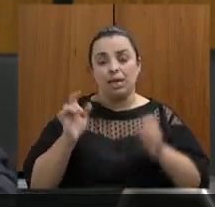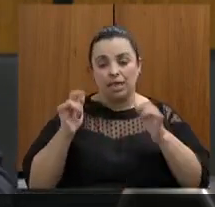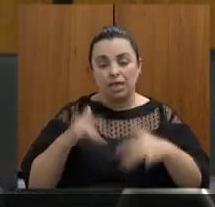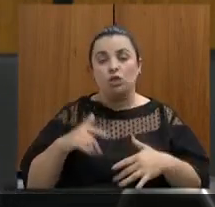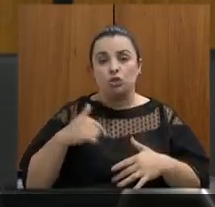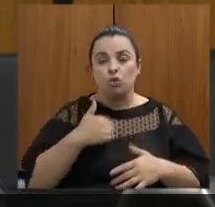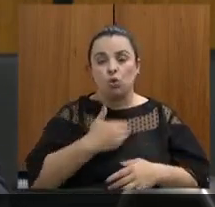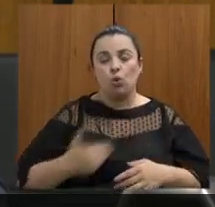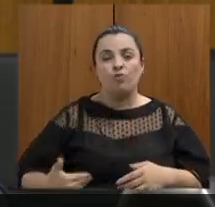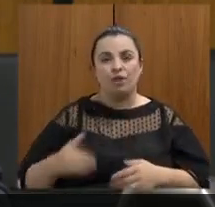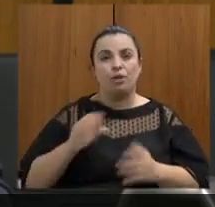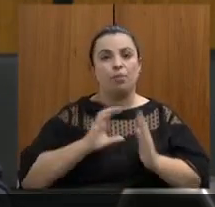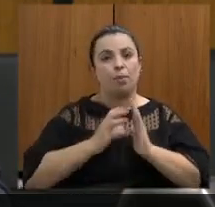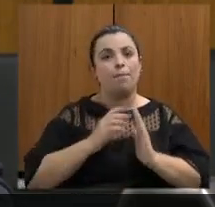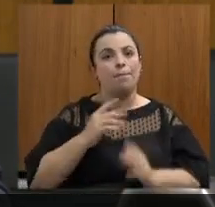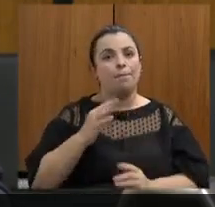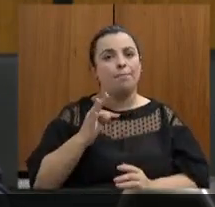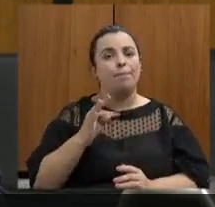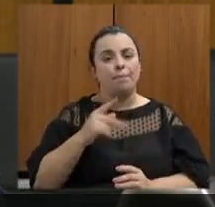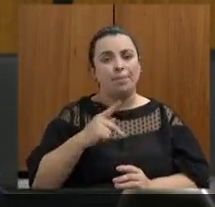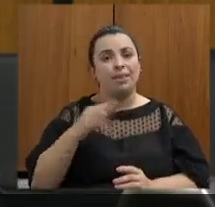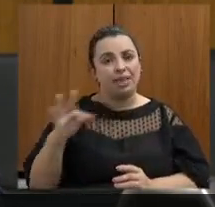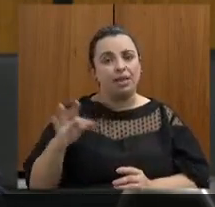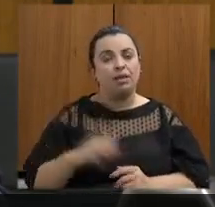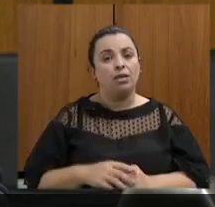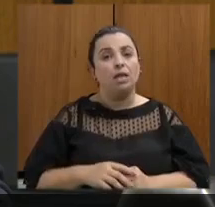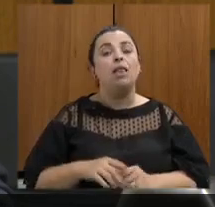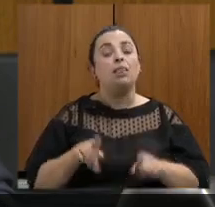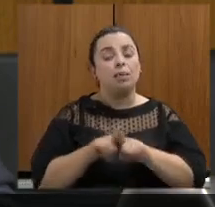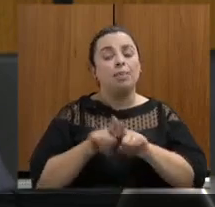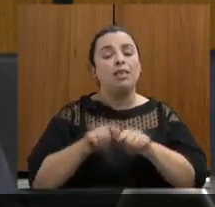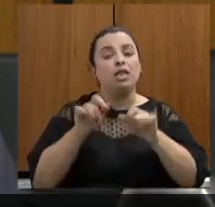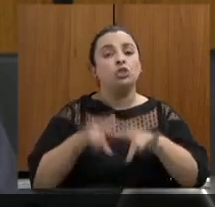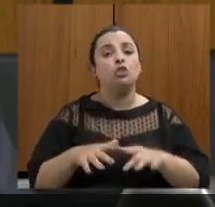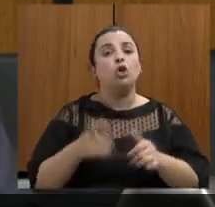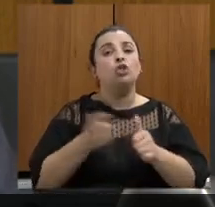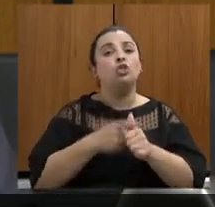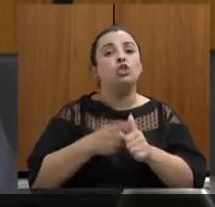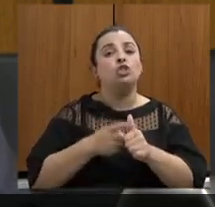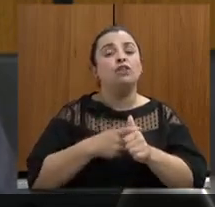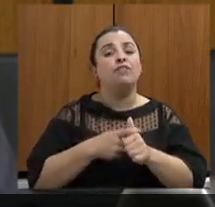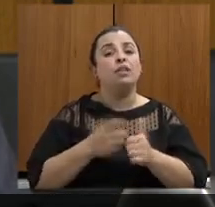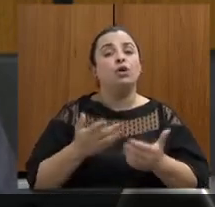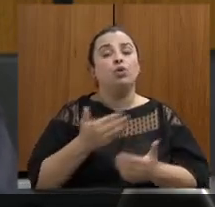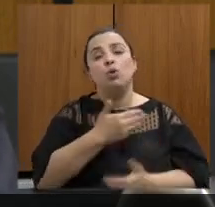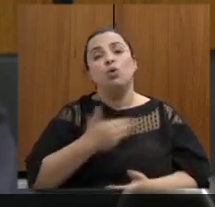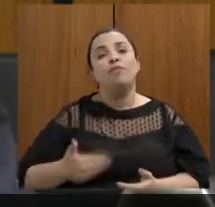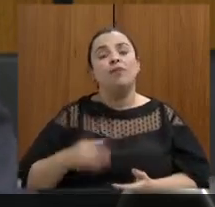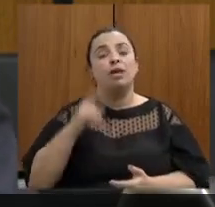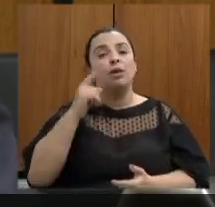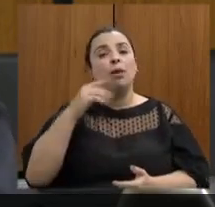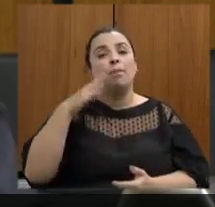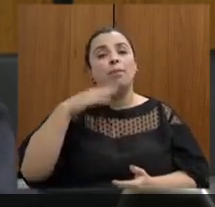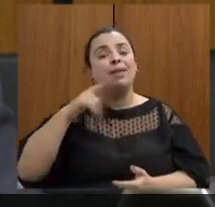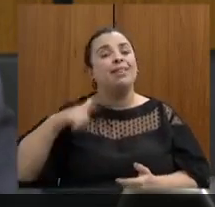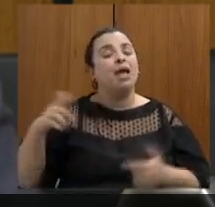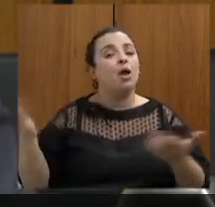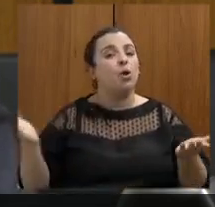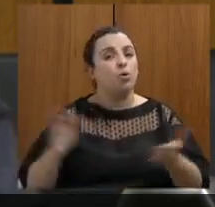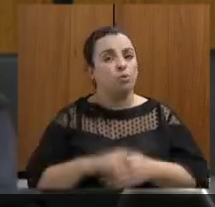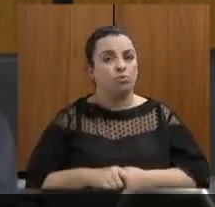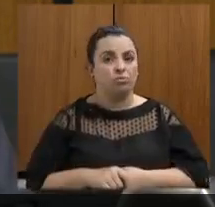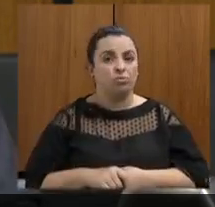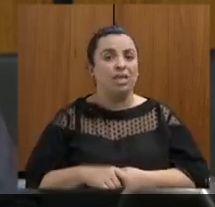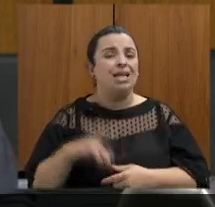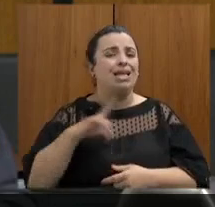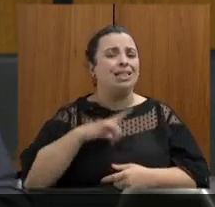que inclusive compõem o governo Zema deixou mais de 7 milhões de discos aguento Pimentel duas parcelas negociadas pelo menos passar da nossa fazer com a polícia tem Impacto forte na